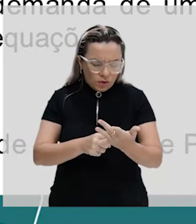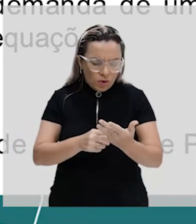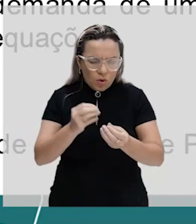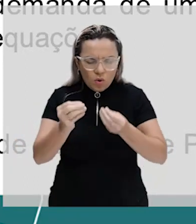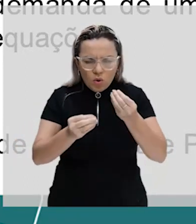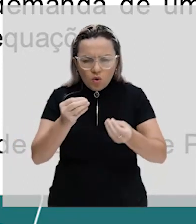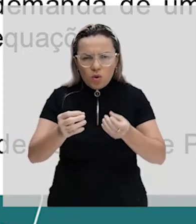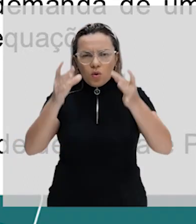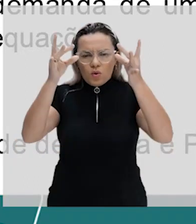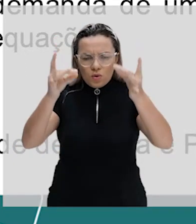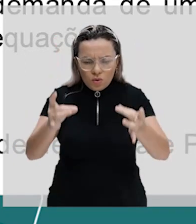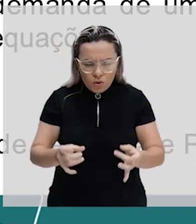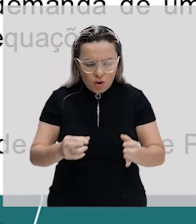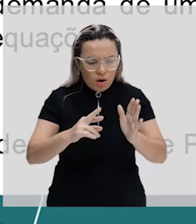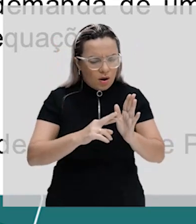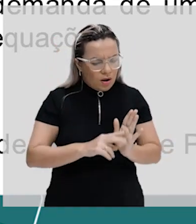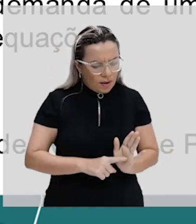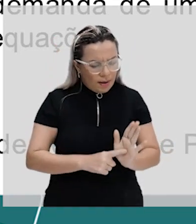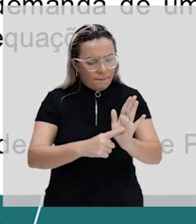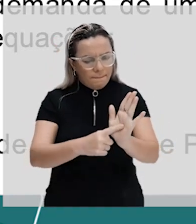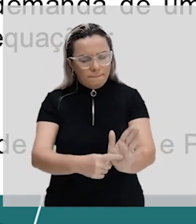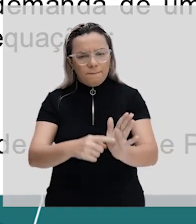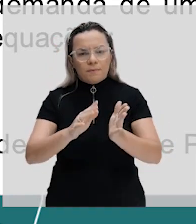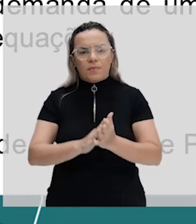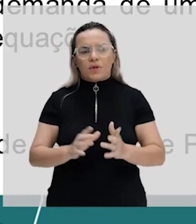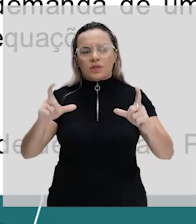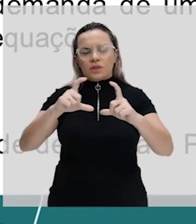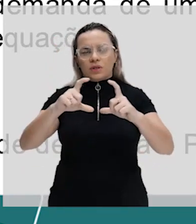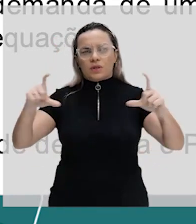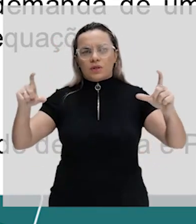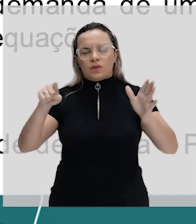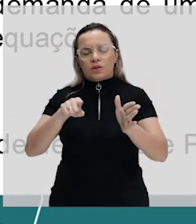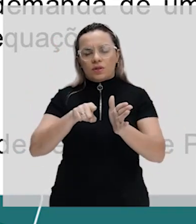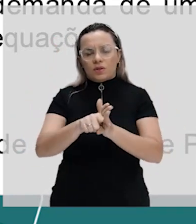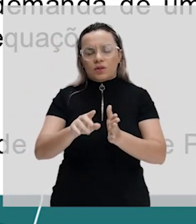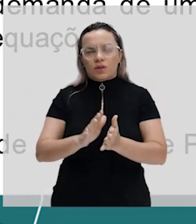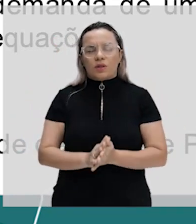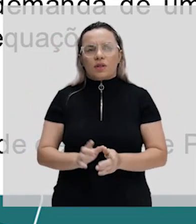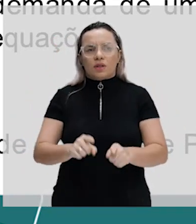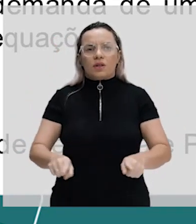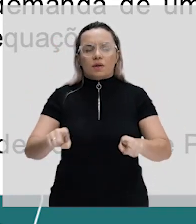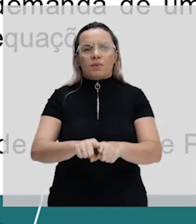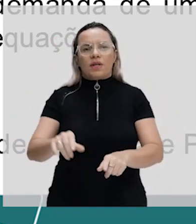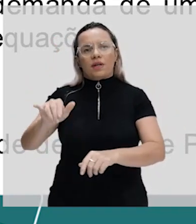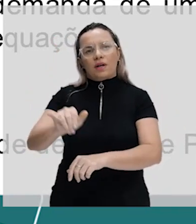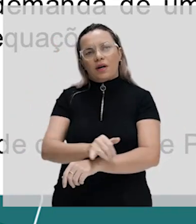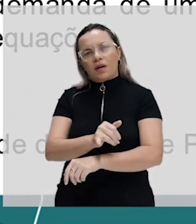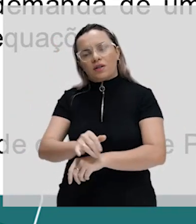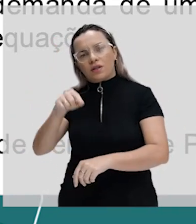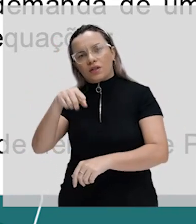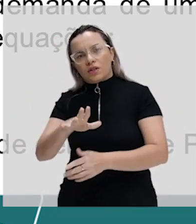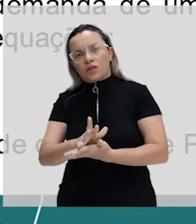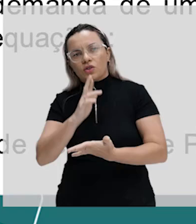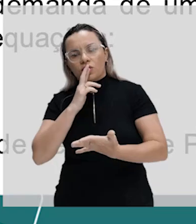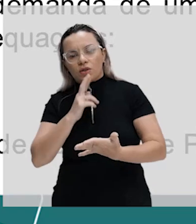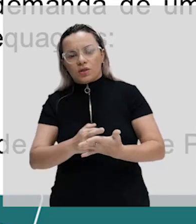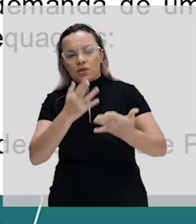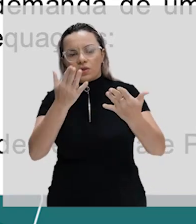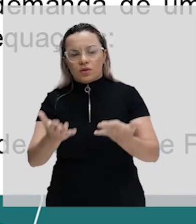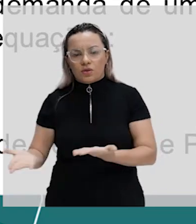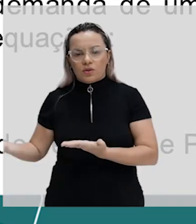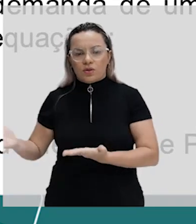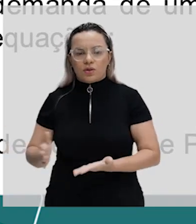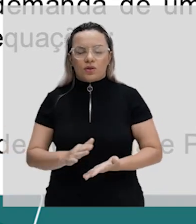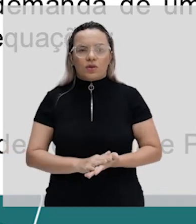se apresenta o enunciado e nós vermos, claro, a estratégia de resolução, tá? Então, como se trata aqui, né,